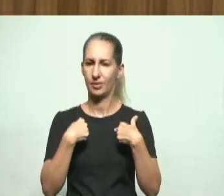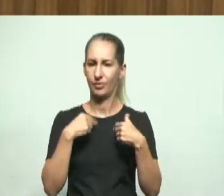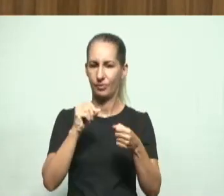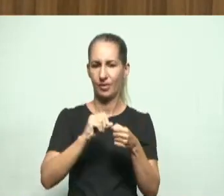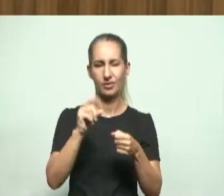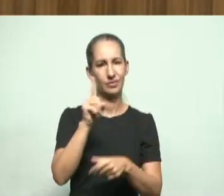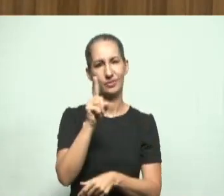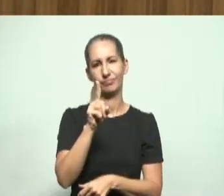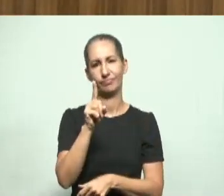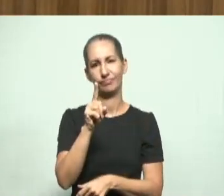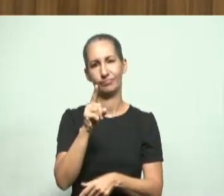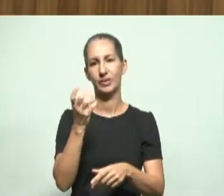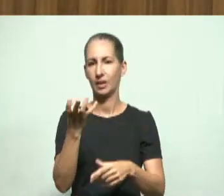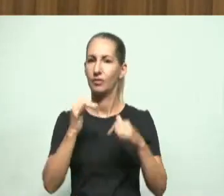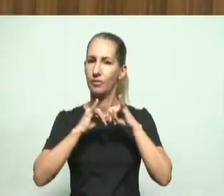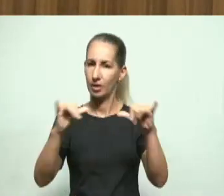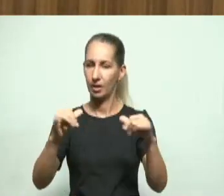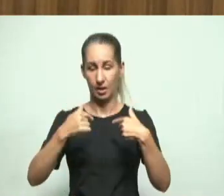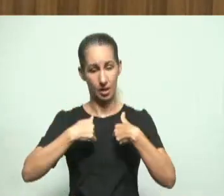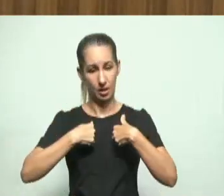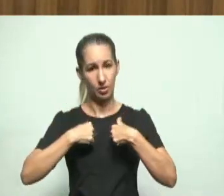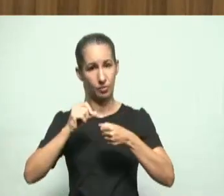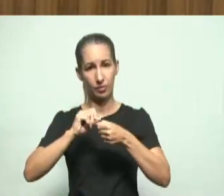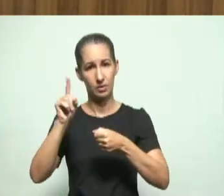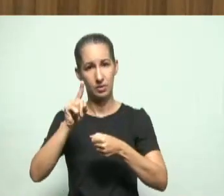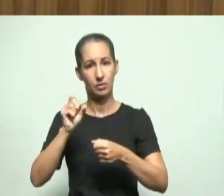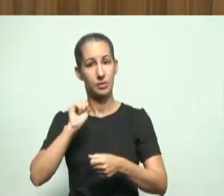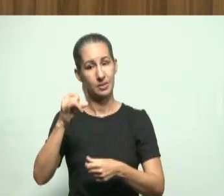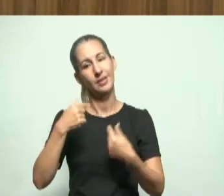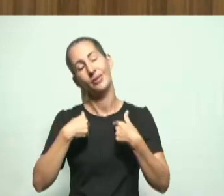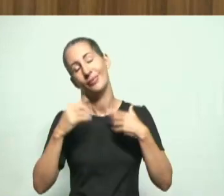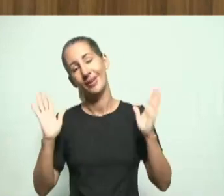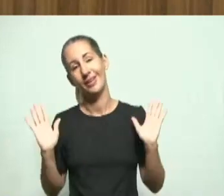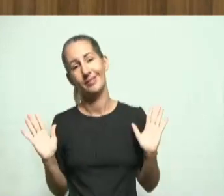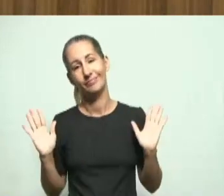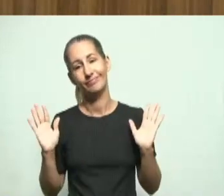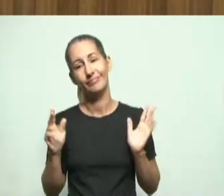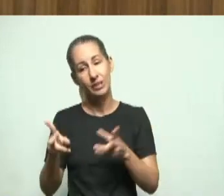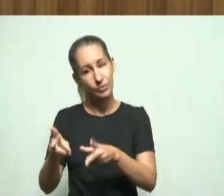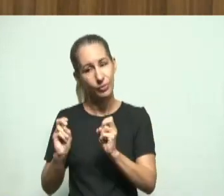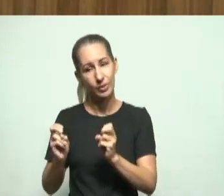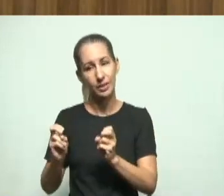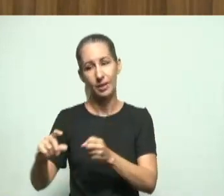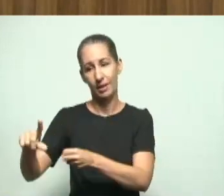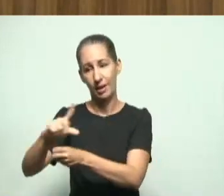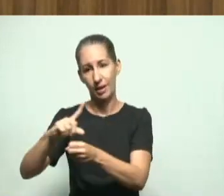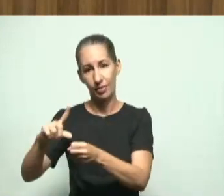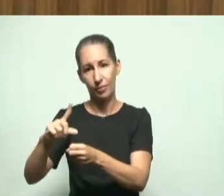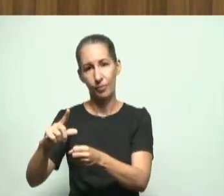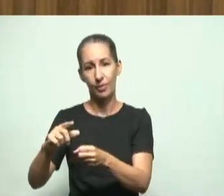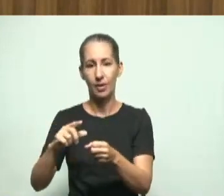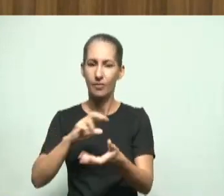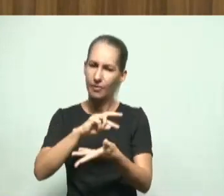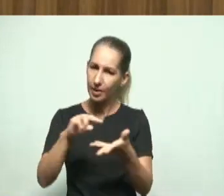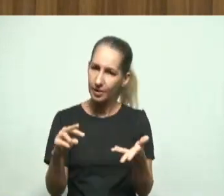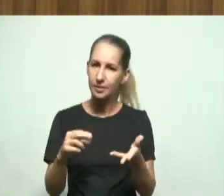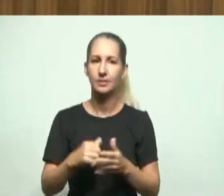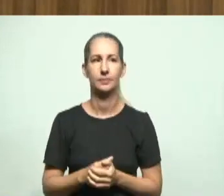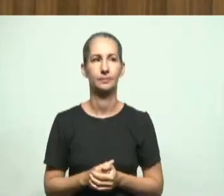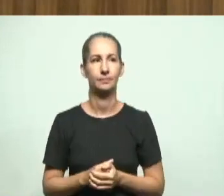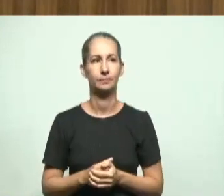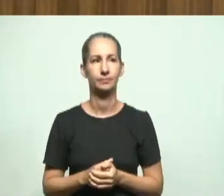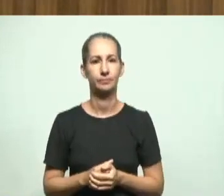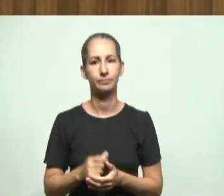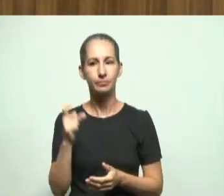executo. Quero dizer para o povo natal, não sei o que dizer, porque se fosse eu que executasse, eu ia ter prioridade nessas lagoas. Lógico que tem muitas prioridades. E aí eu também não